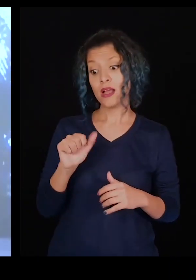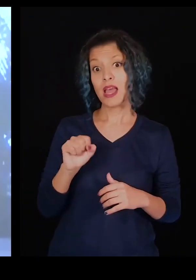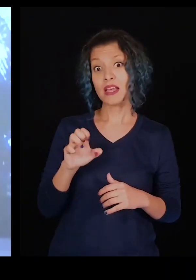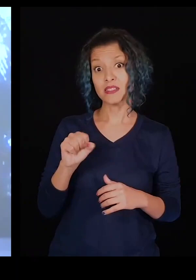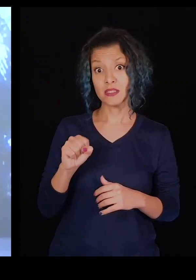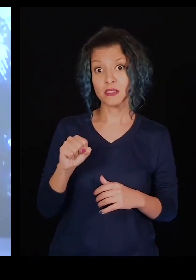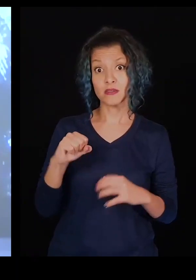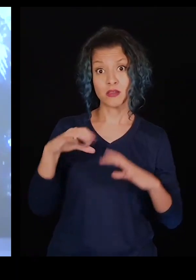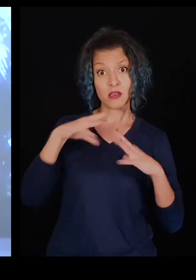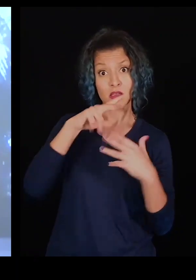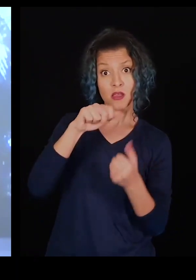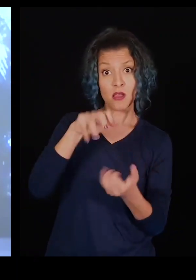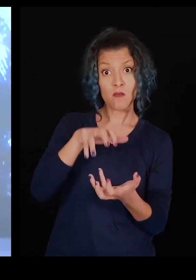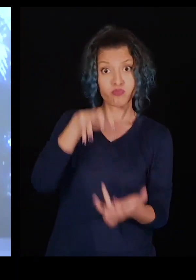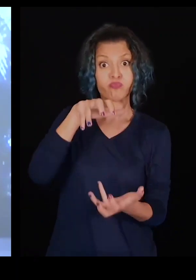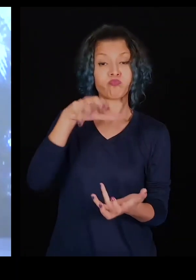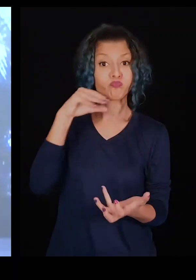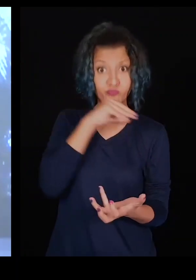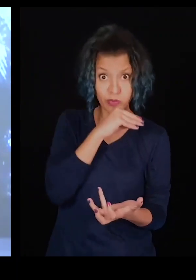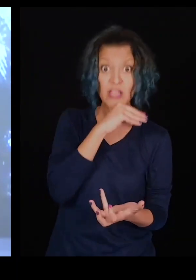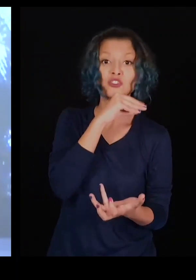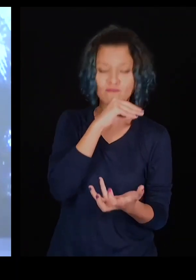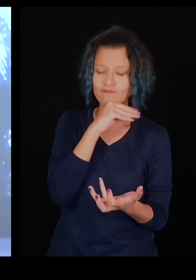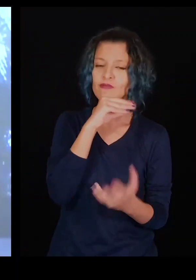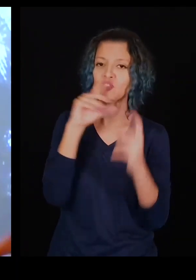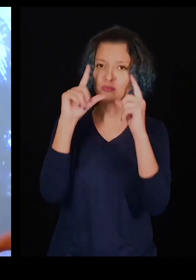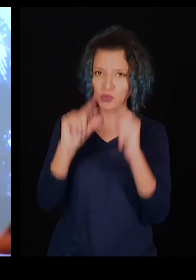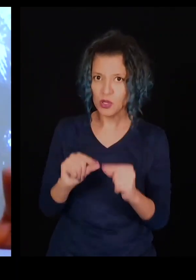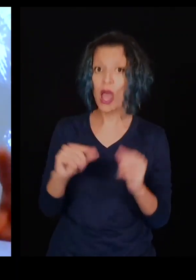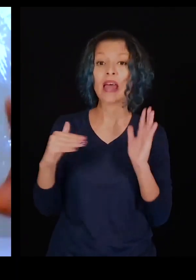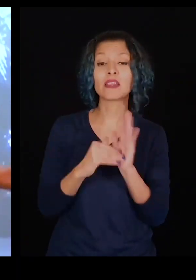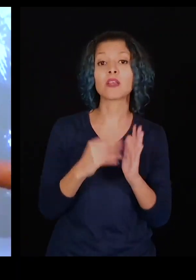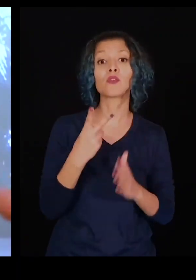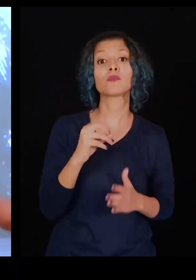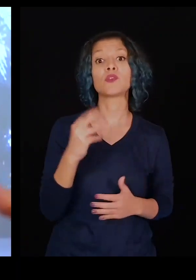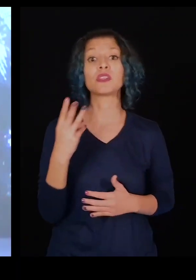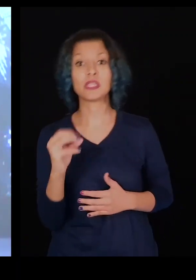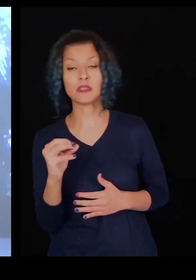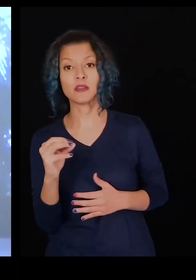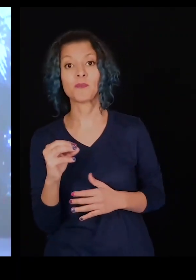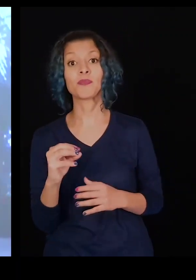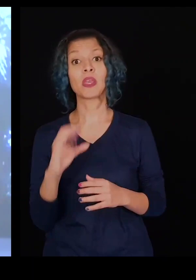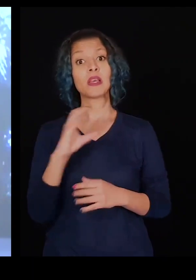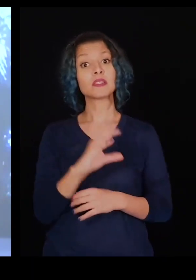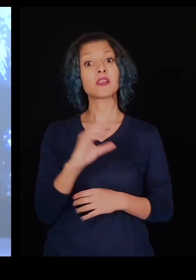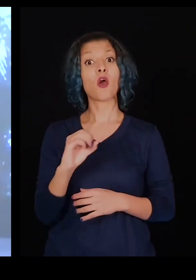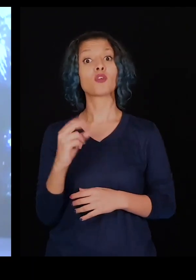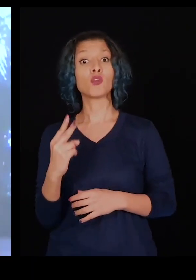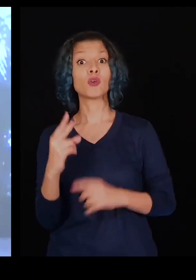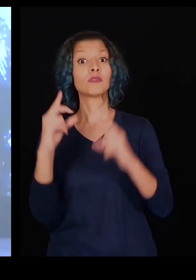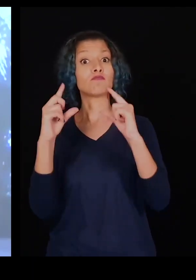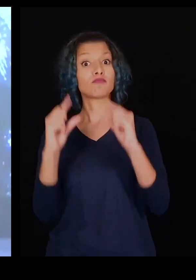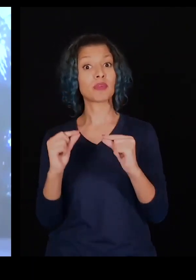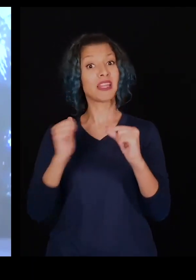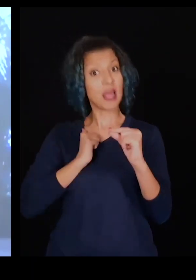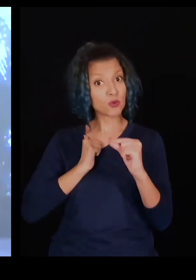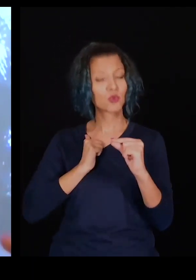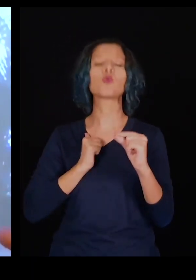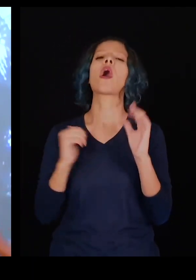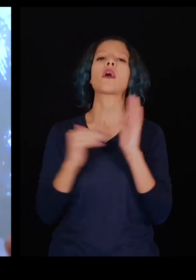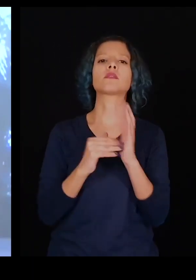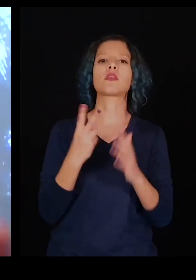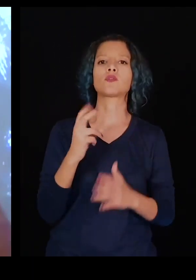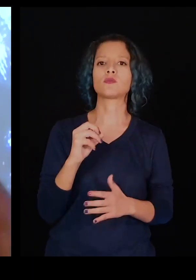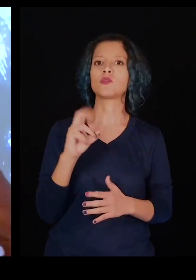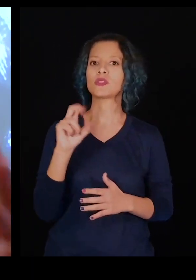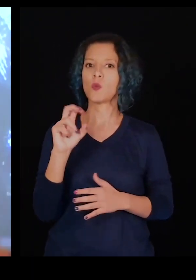até 2030 e carbono neutro até 2050. Estamos numa jornada que é a nossa área do Osório e minha, que a